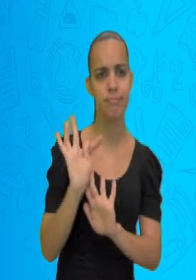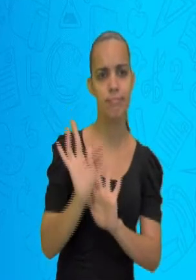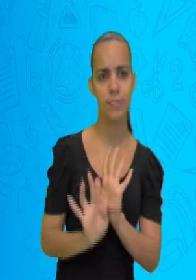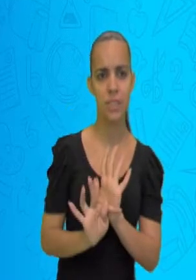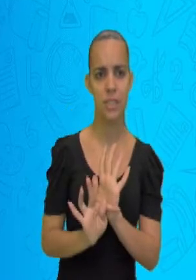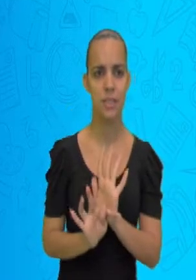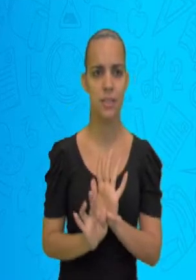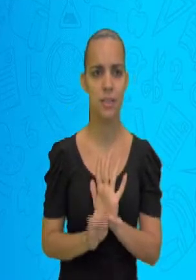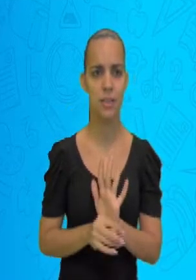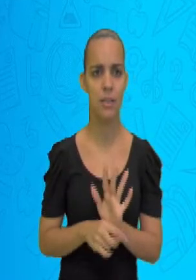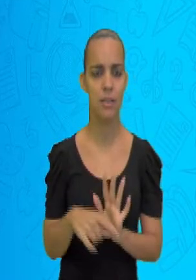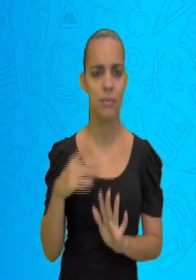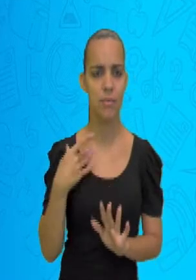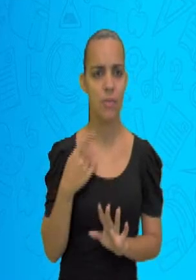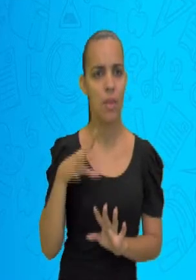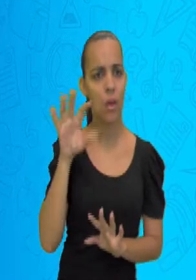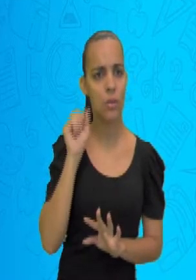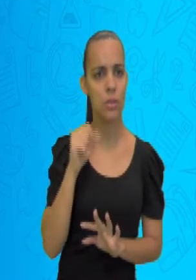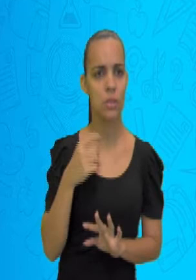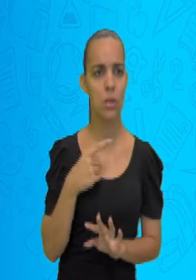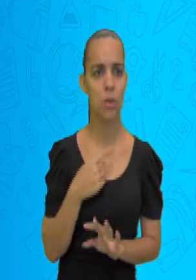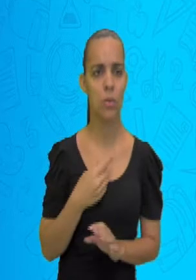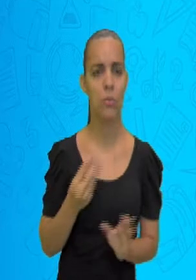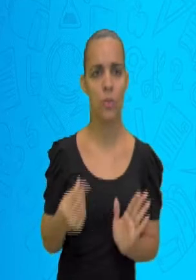tempo, causa e etc.